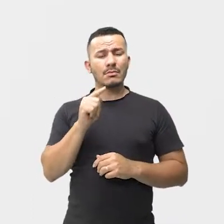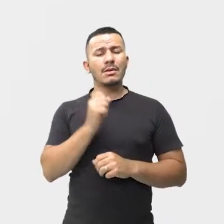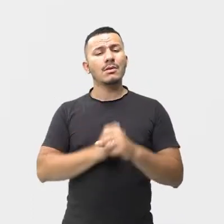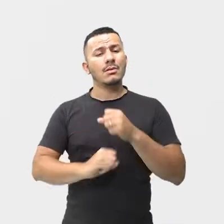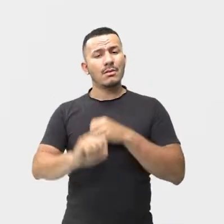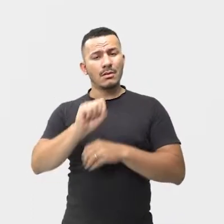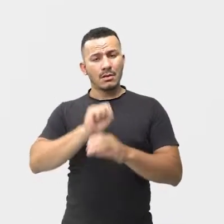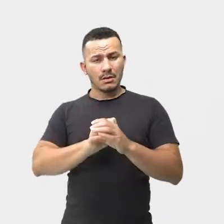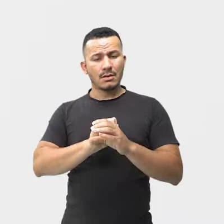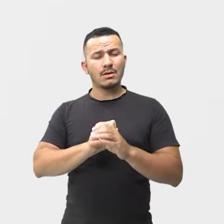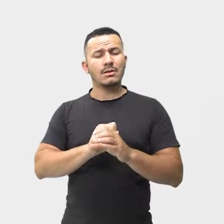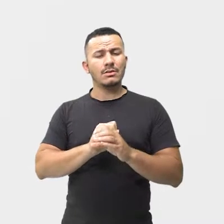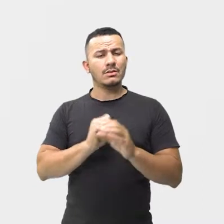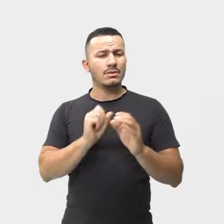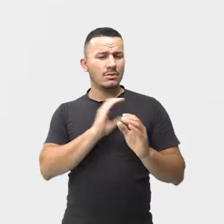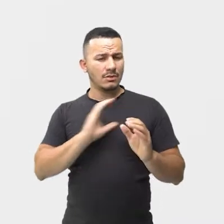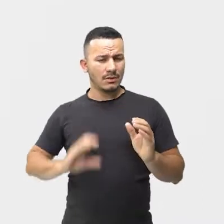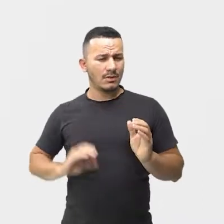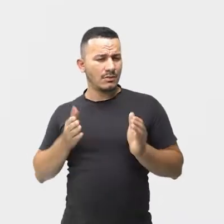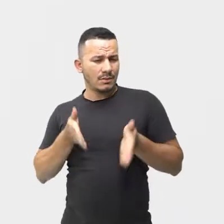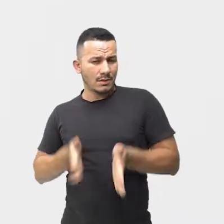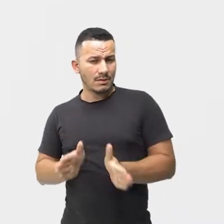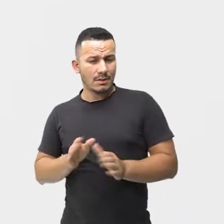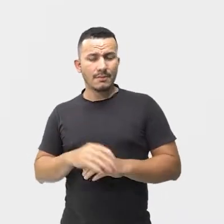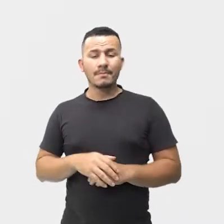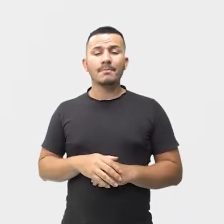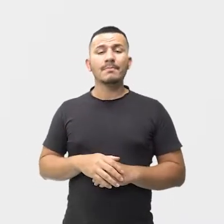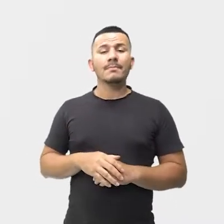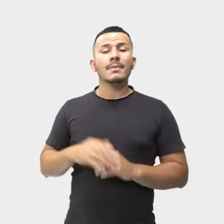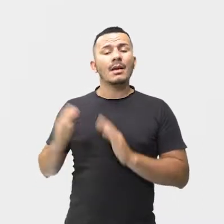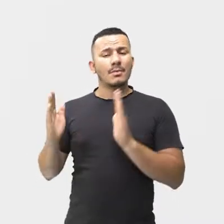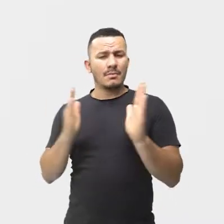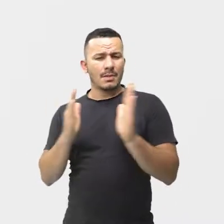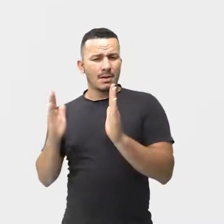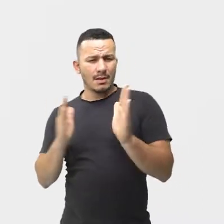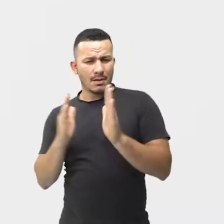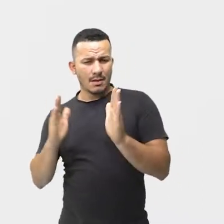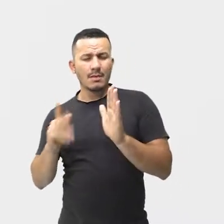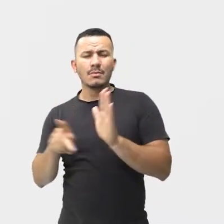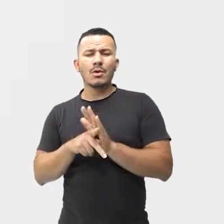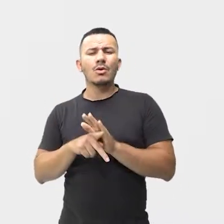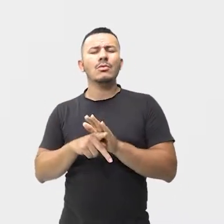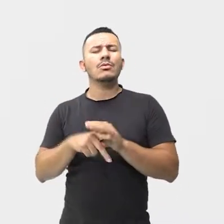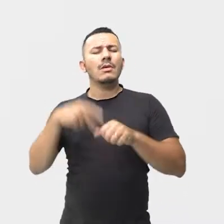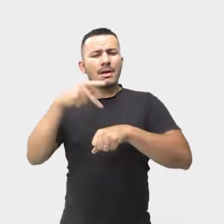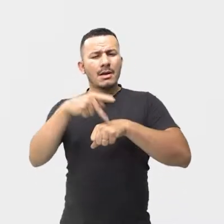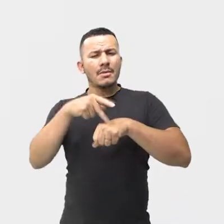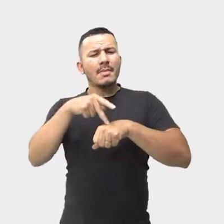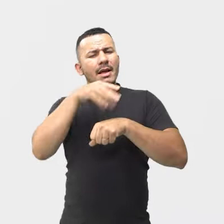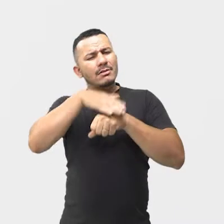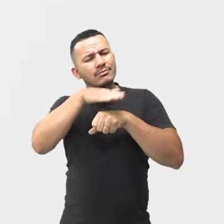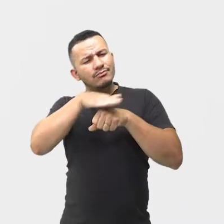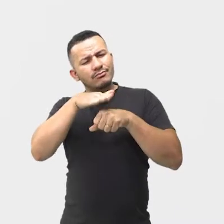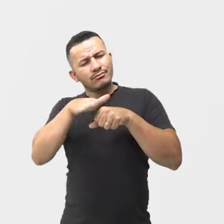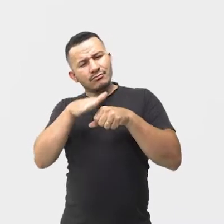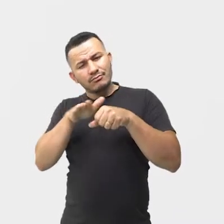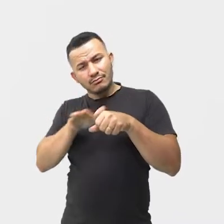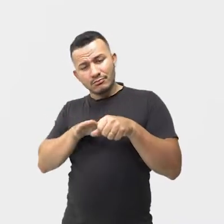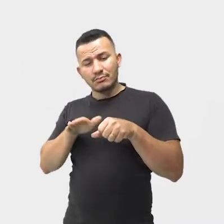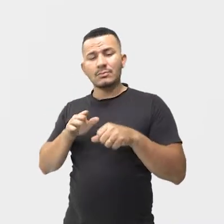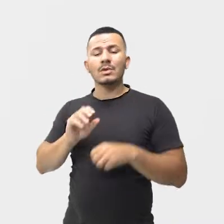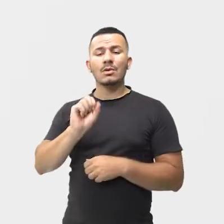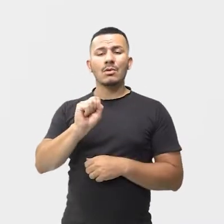antes do nascimento de Cristo, certo? Período neolítico ou idade da pedra polida, de